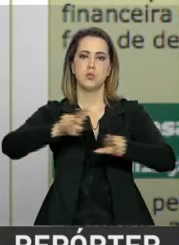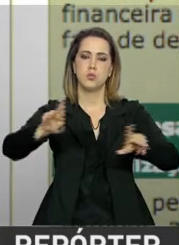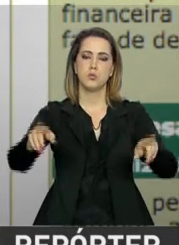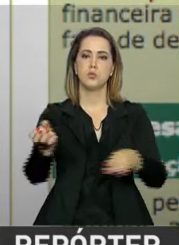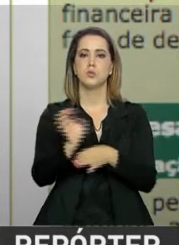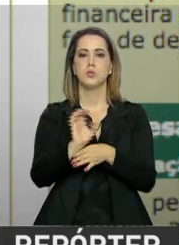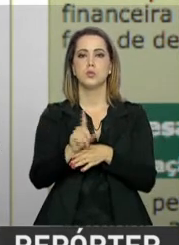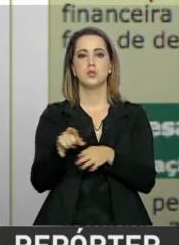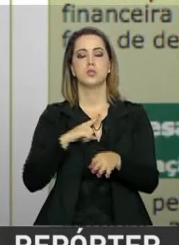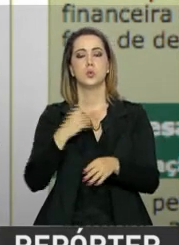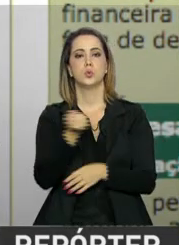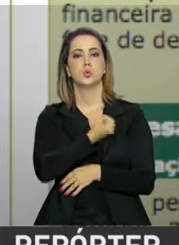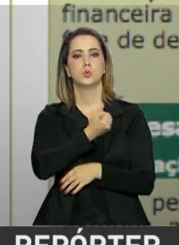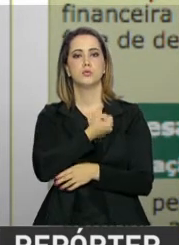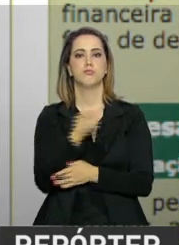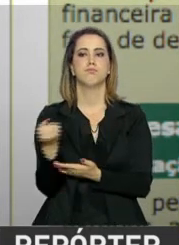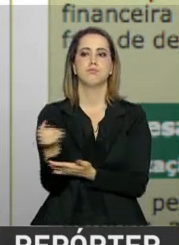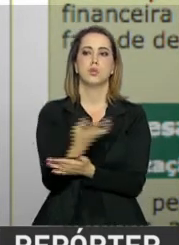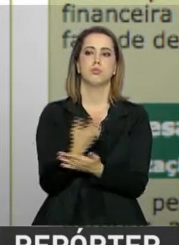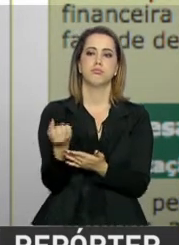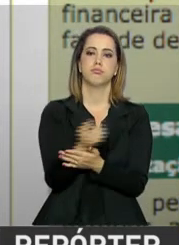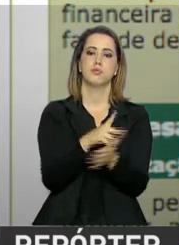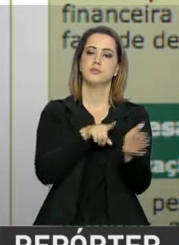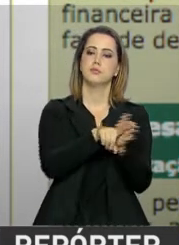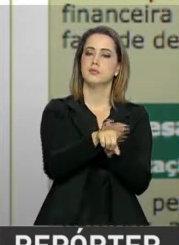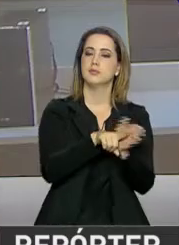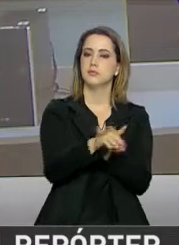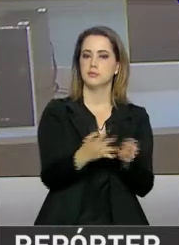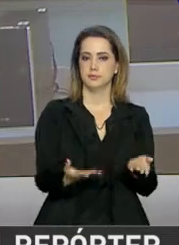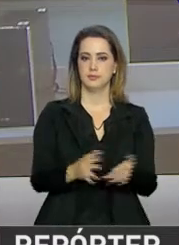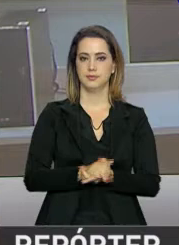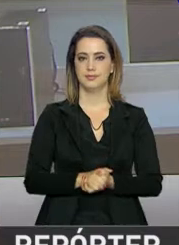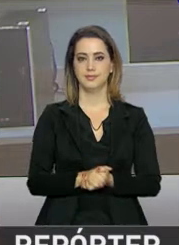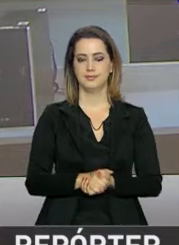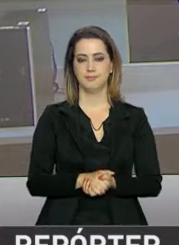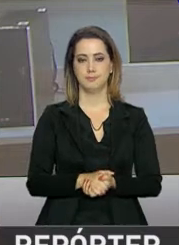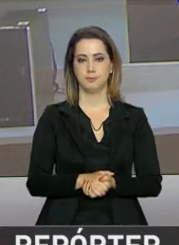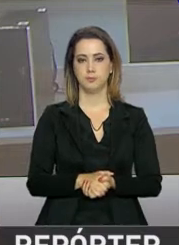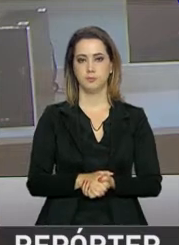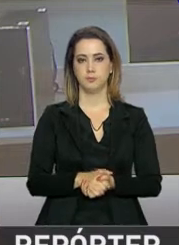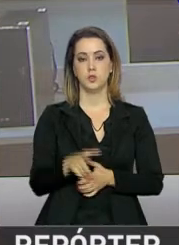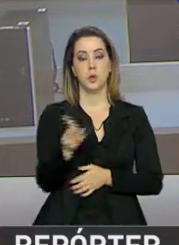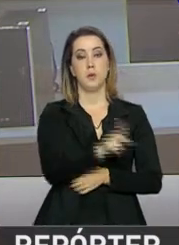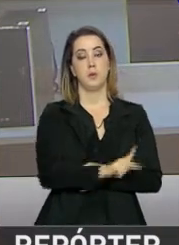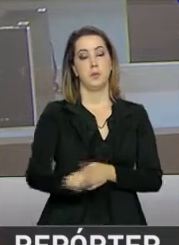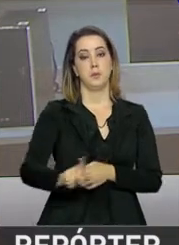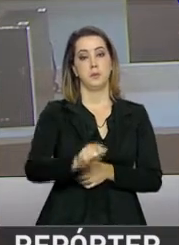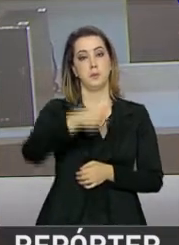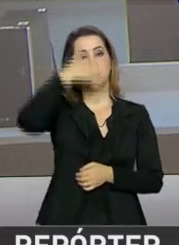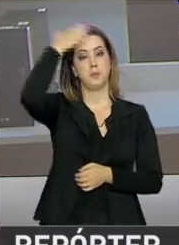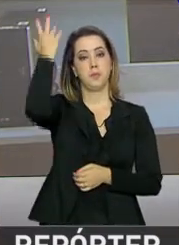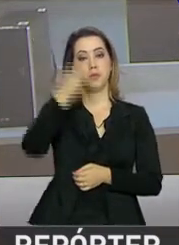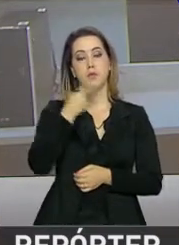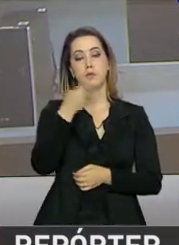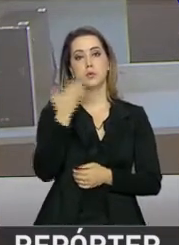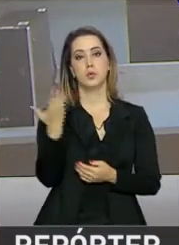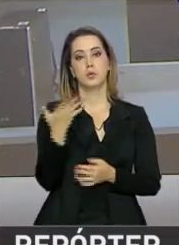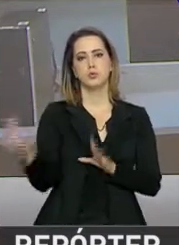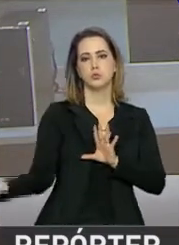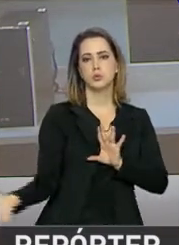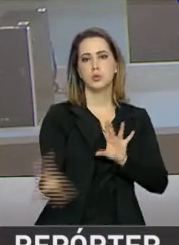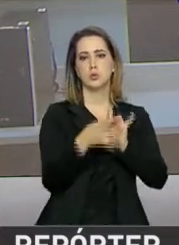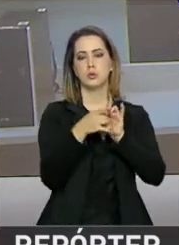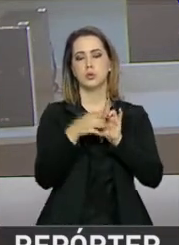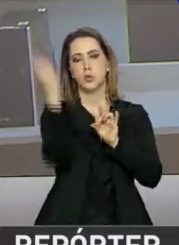sul registram o maior número de consultas e o presidente michel temer disse hoje que a relação do brasil com